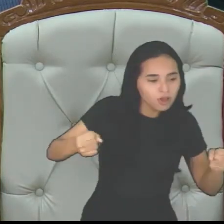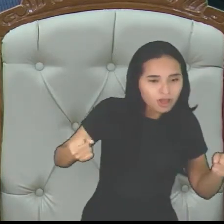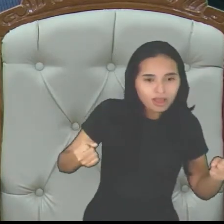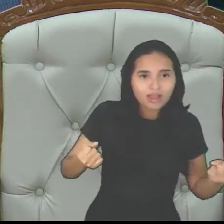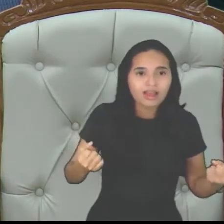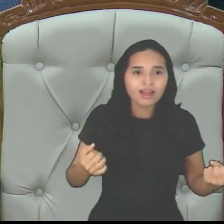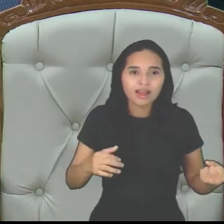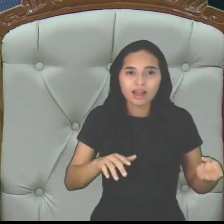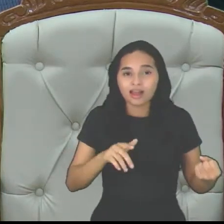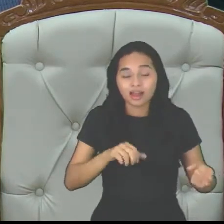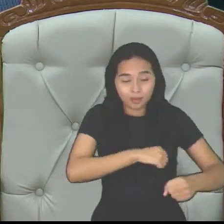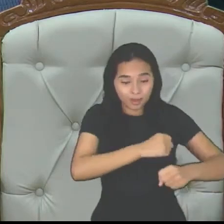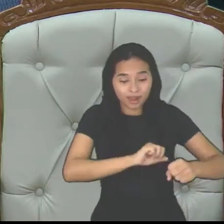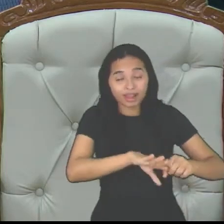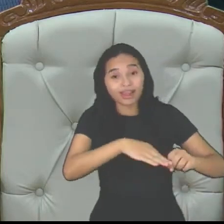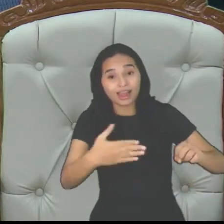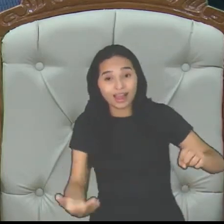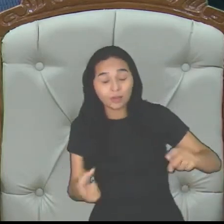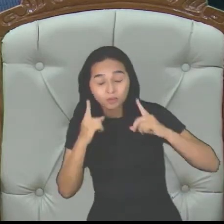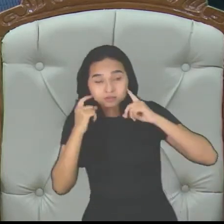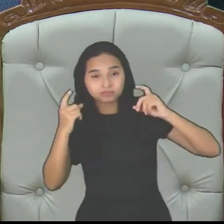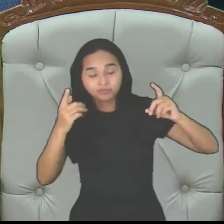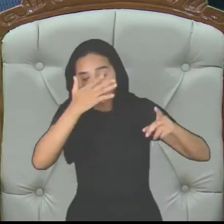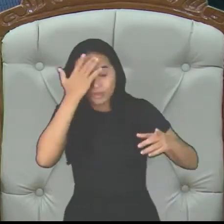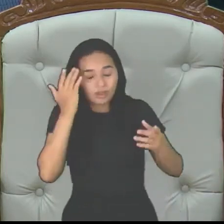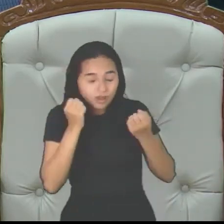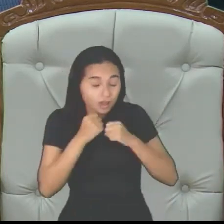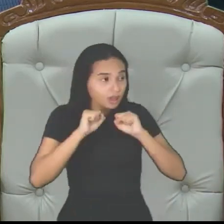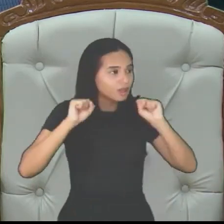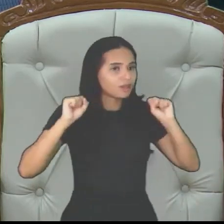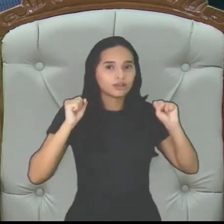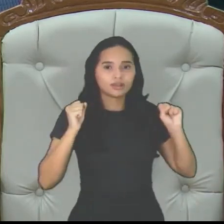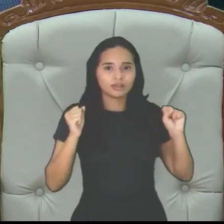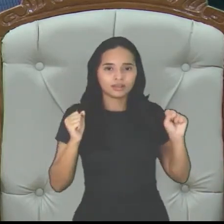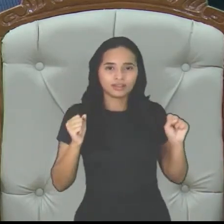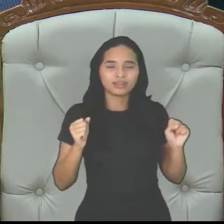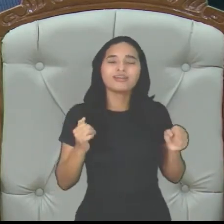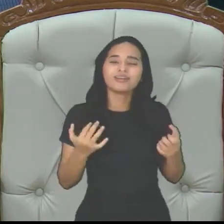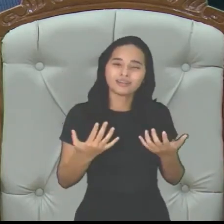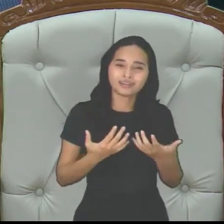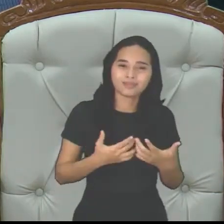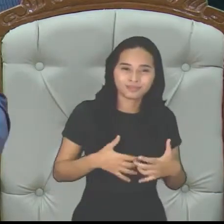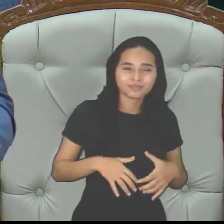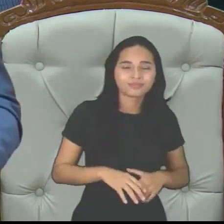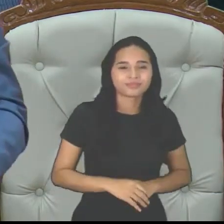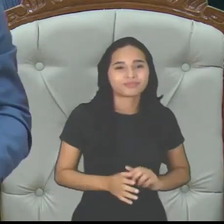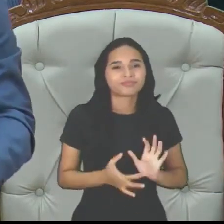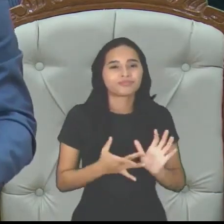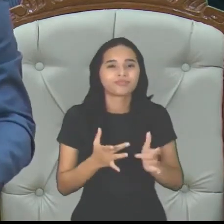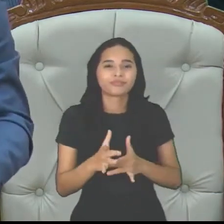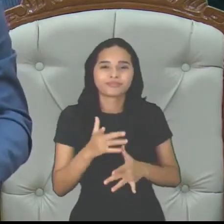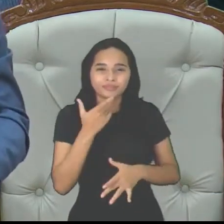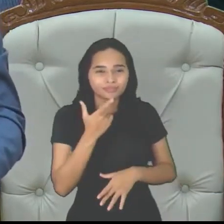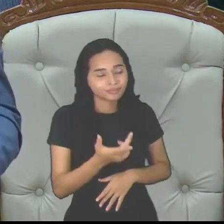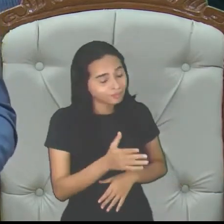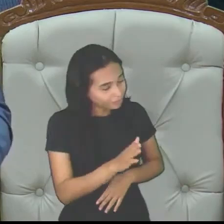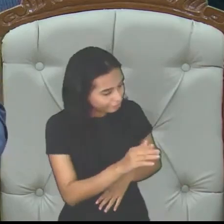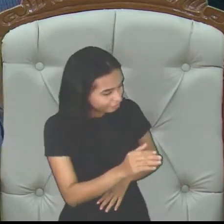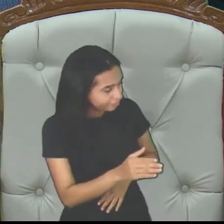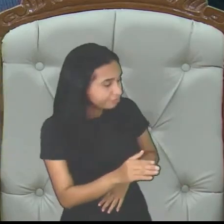acordam. E funcionava muitas vezes. Jesus está dizendo, olha, o Filho do